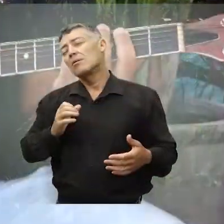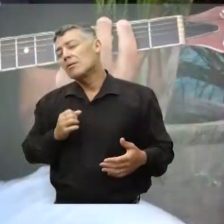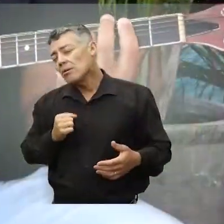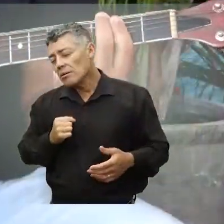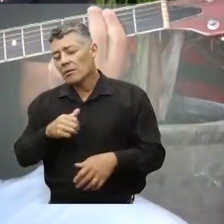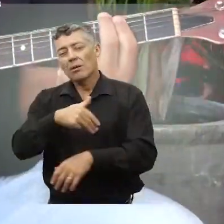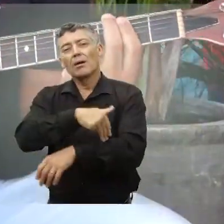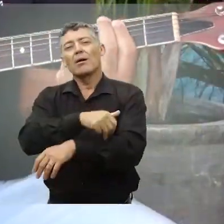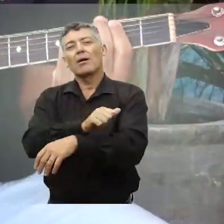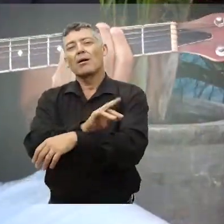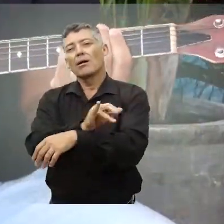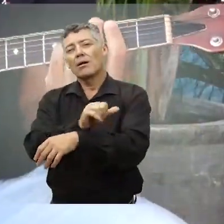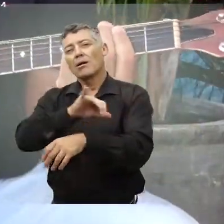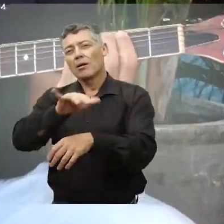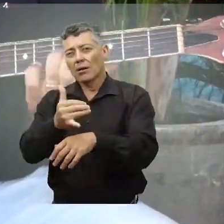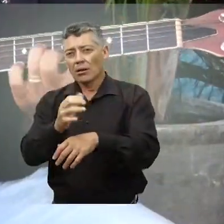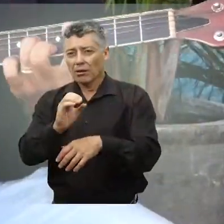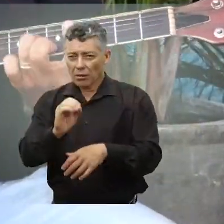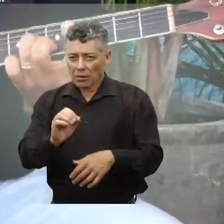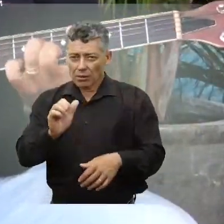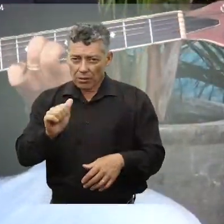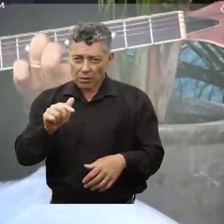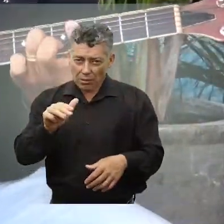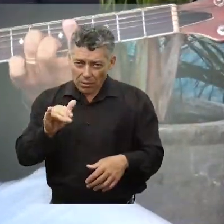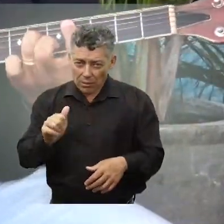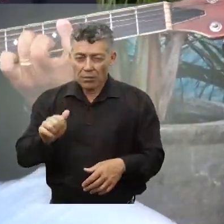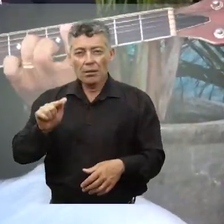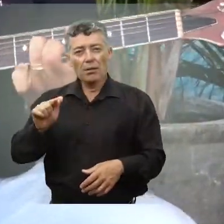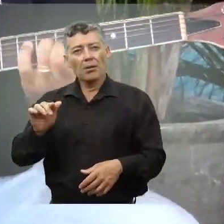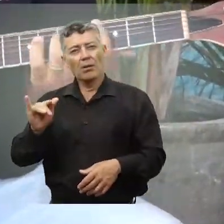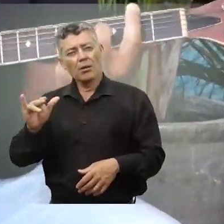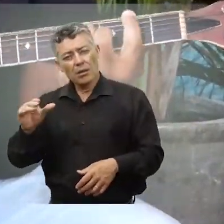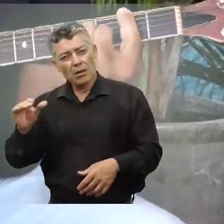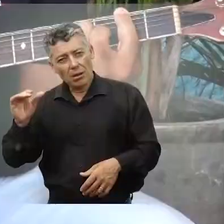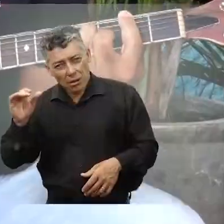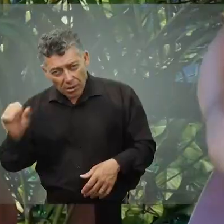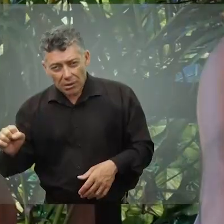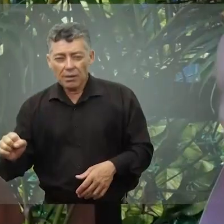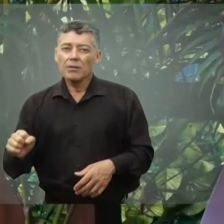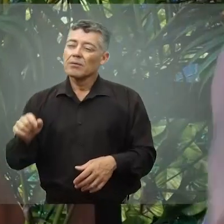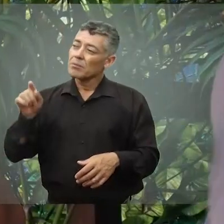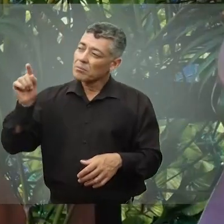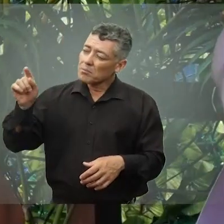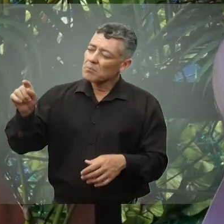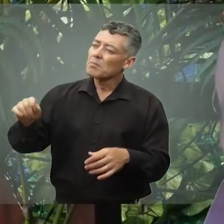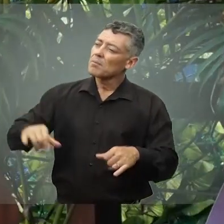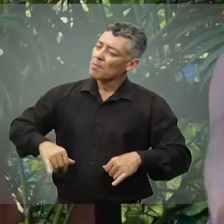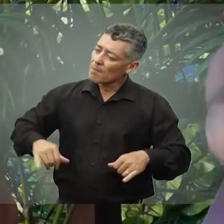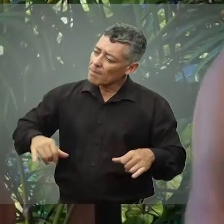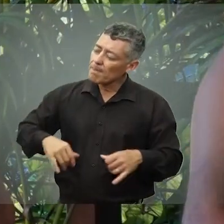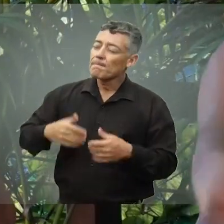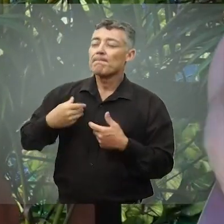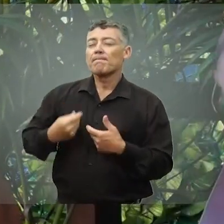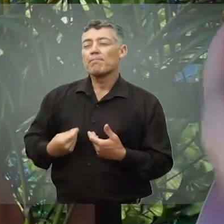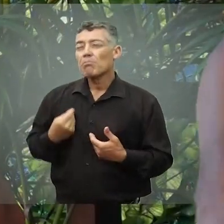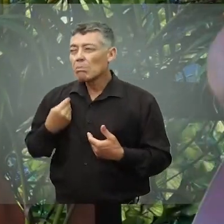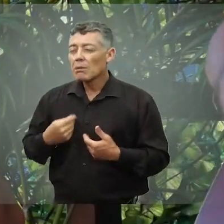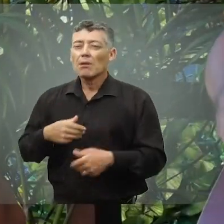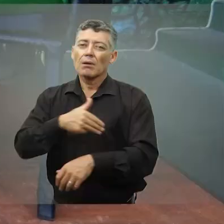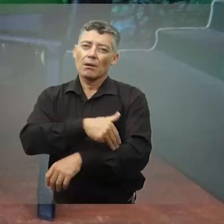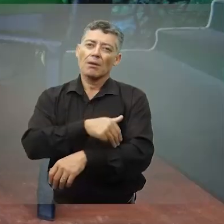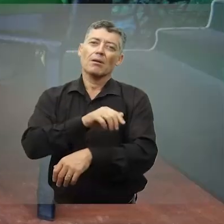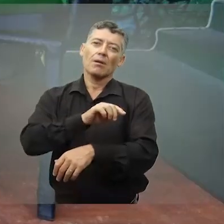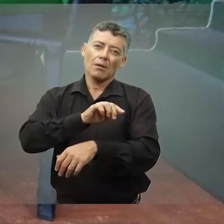Maria Joaquina de Amaral Pereira Góes. Você country boy para o meu viver,